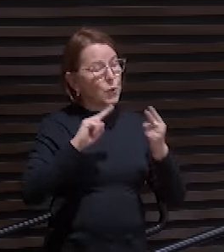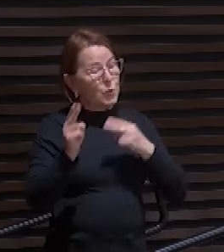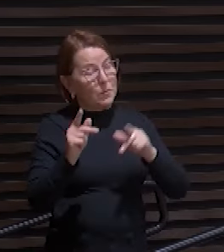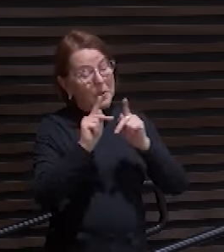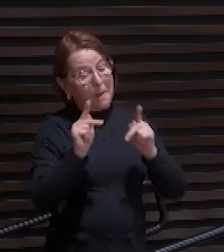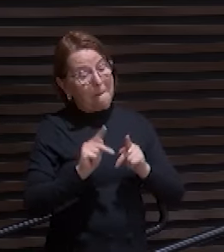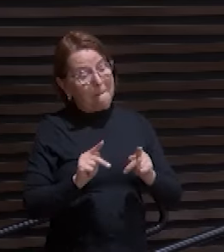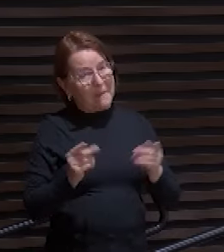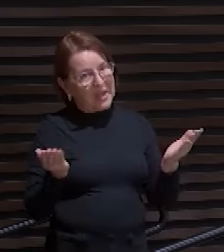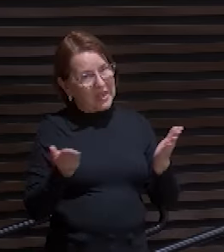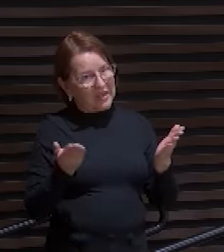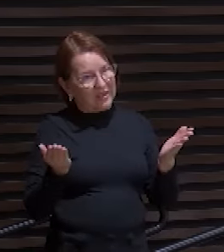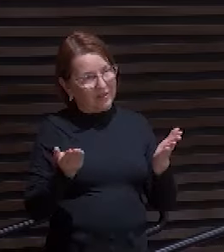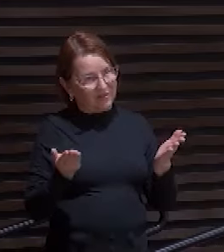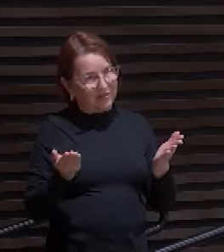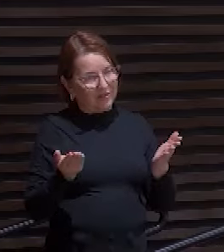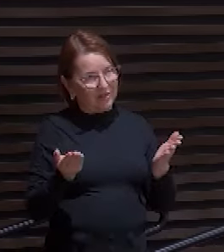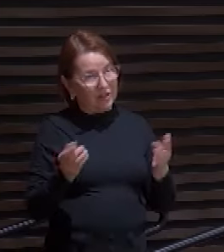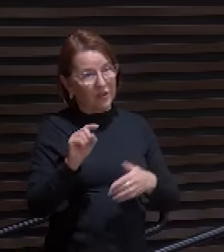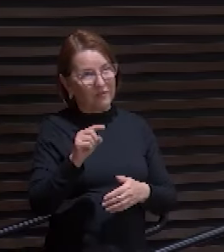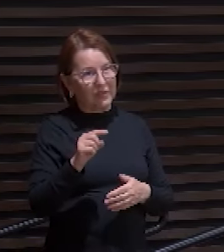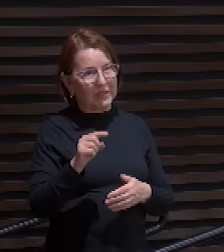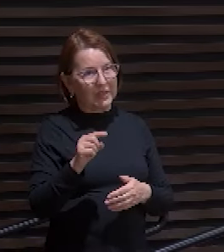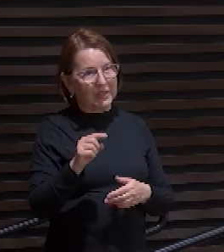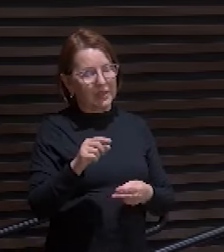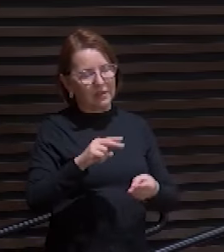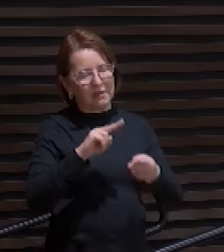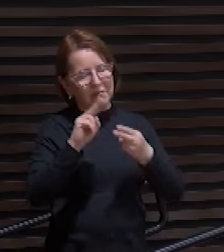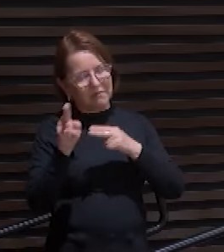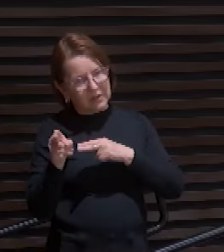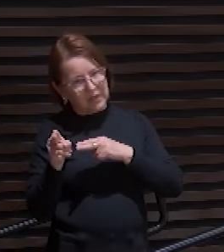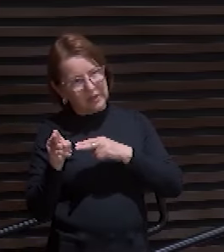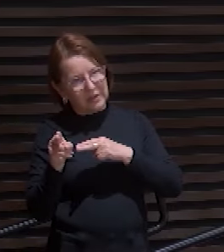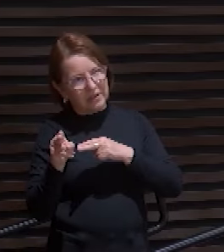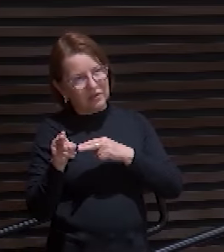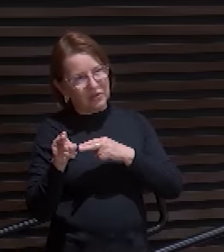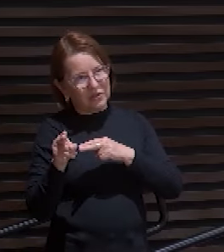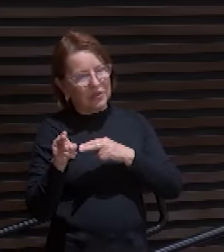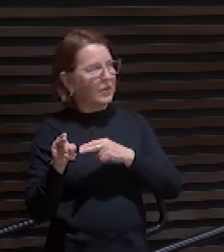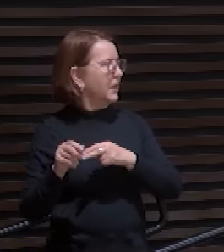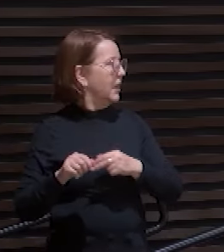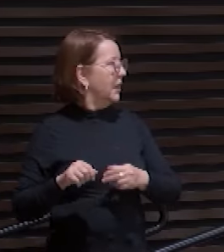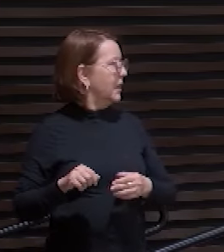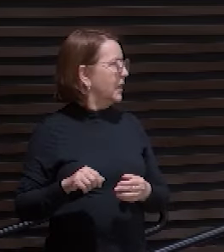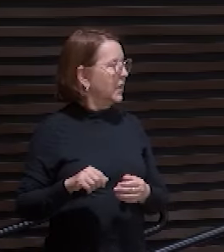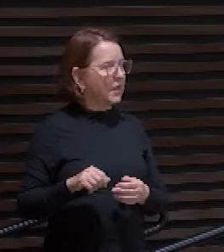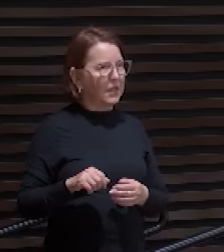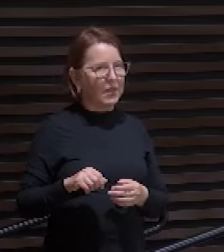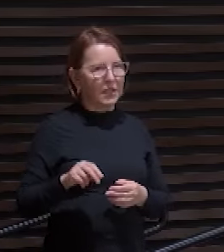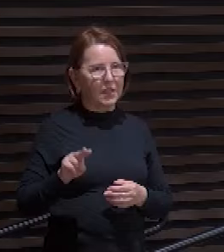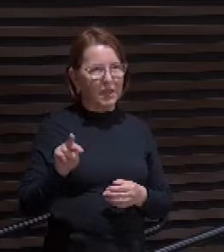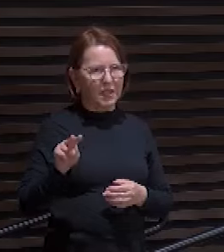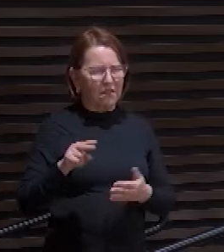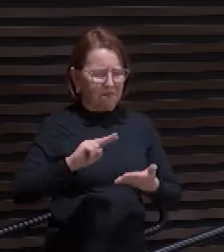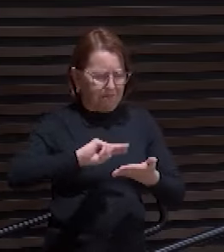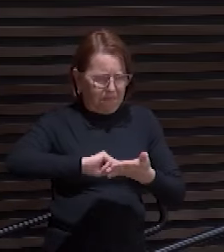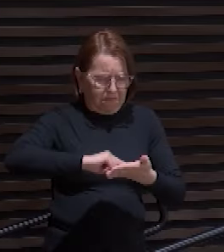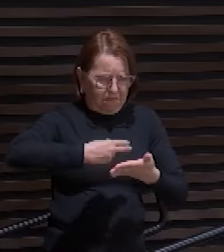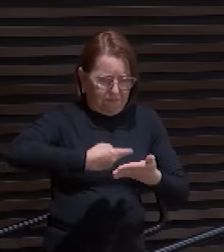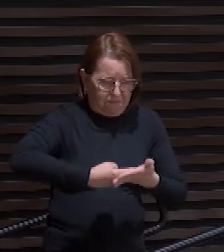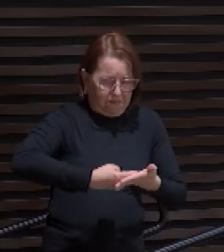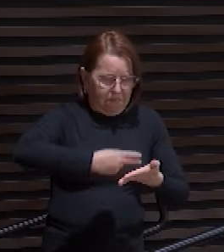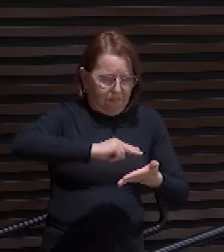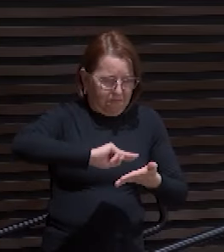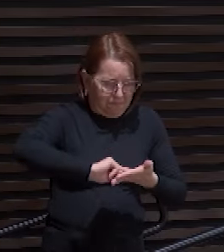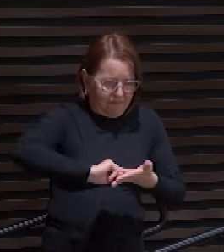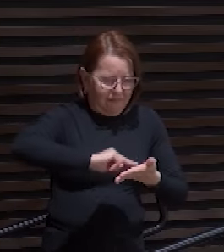hoje. Que você deite na cama e, como eu tenho dito, fique igual bife na chapa, vira para um lado, vira para o outro, vira